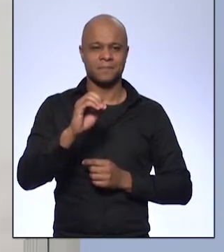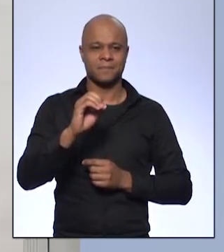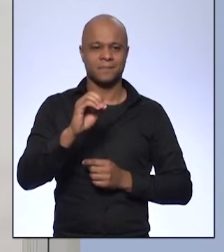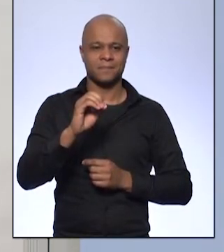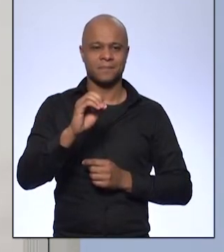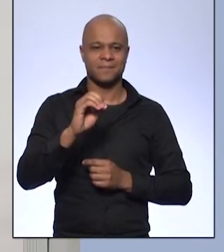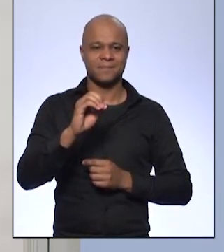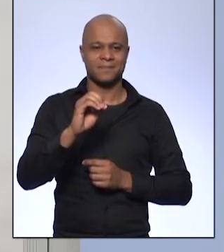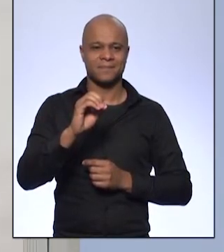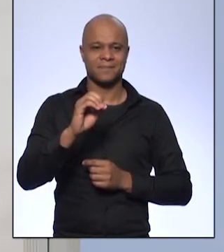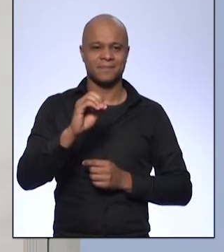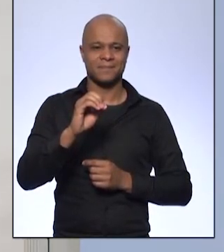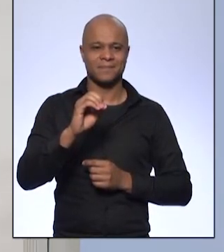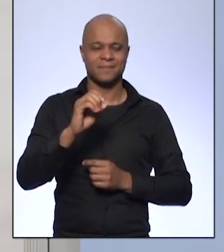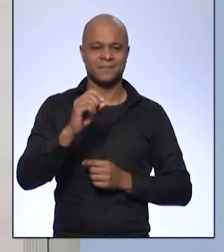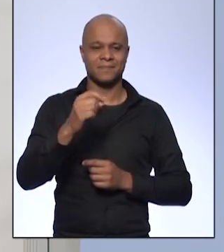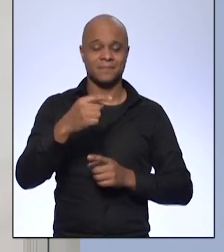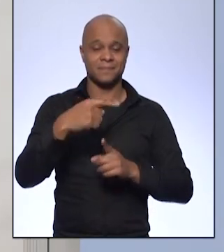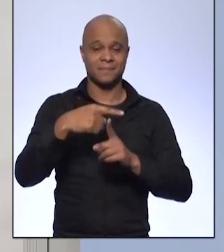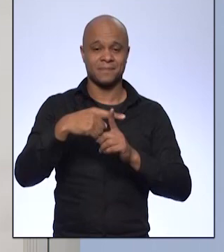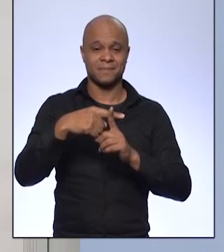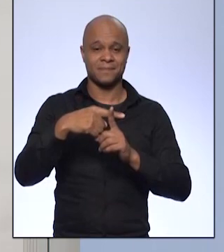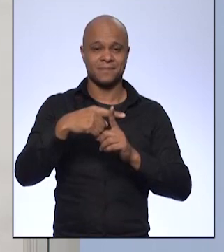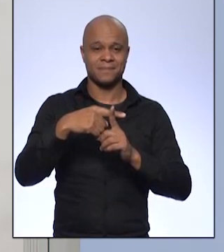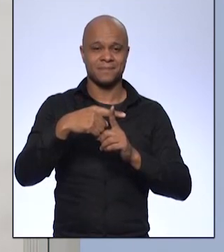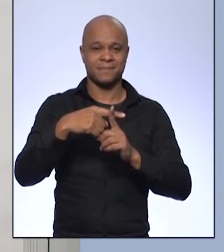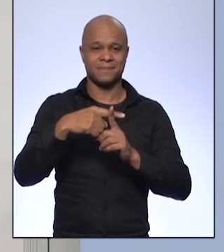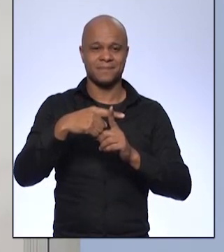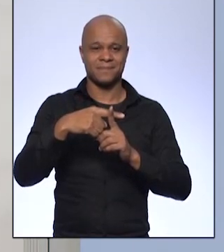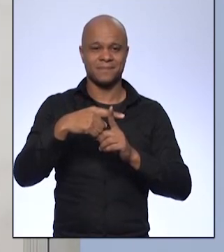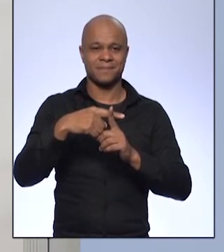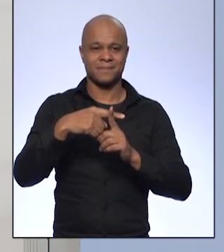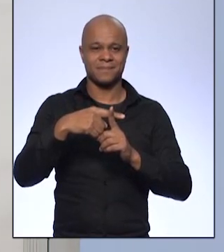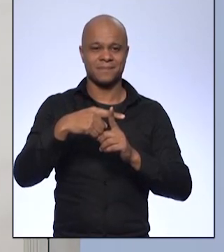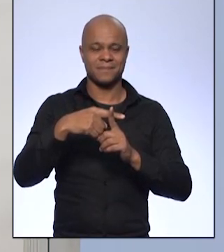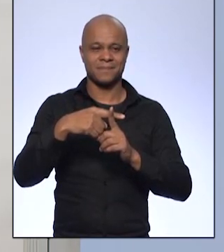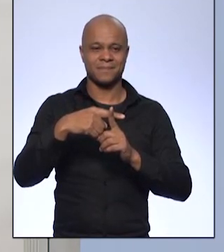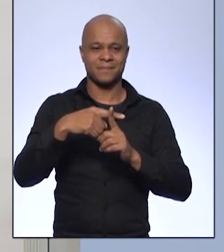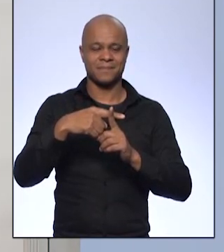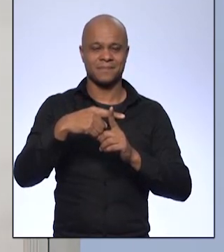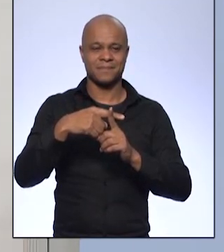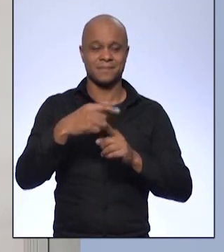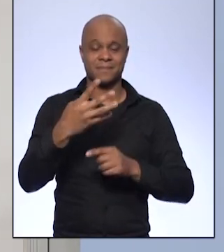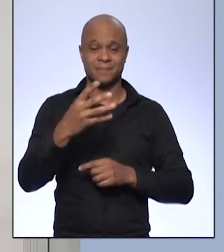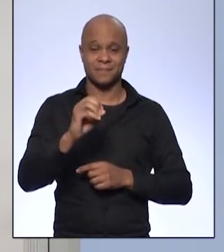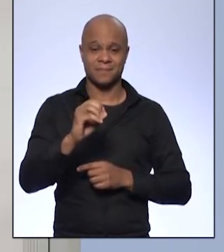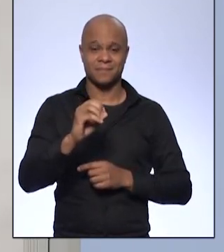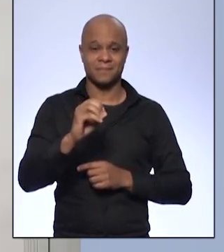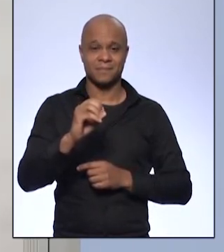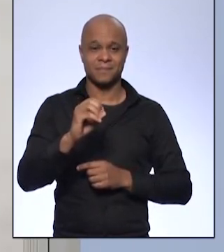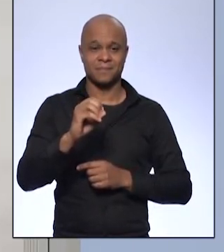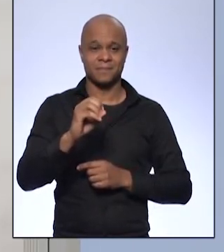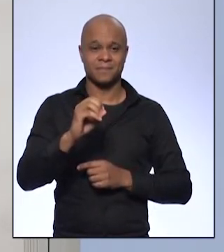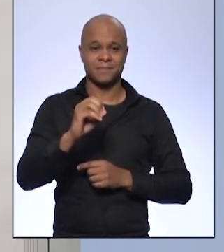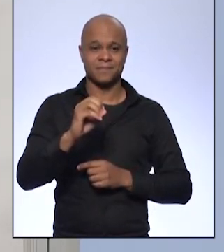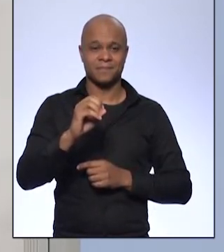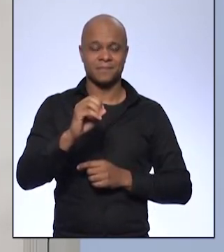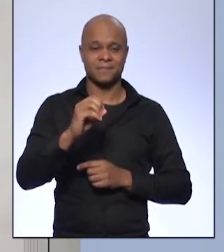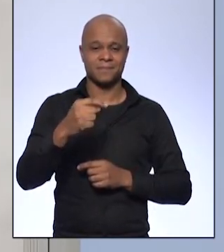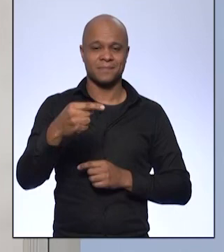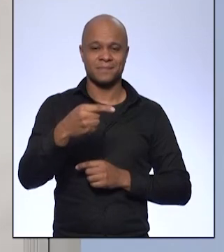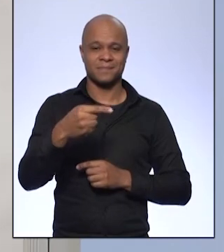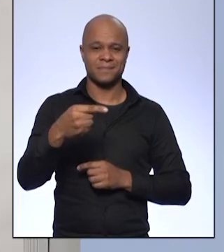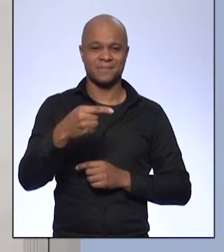Menos, com menos, mais 2 vezes 4, 8 vezes 5, 40. E